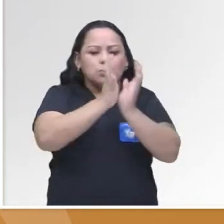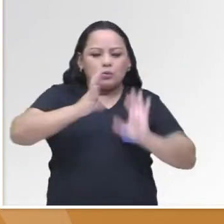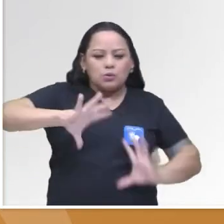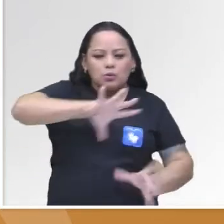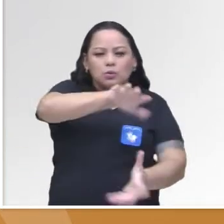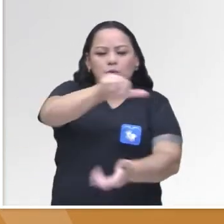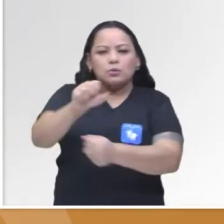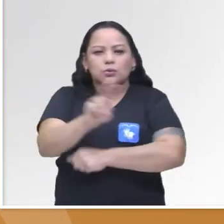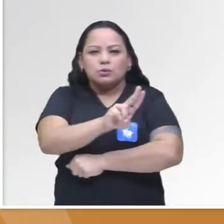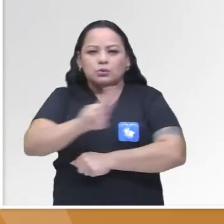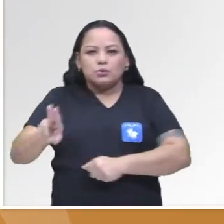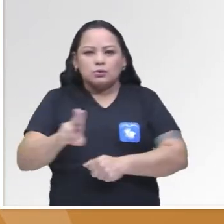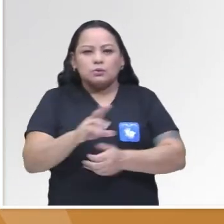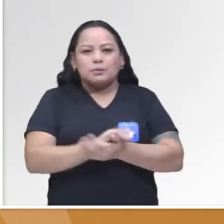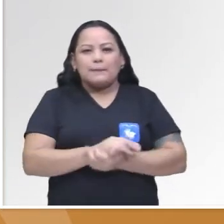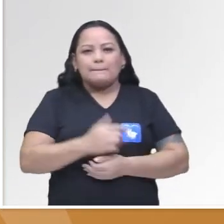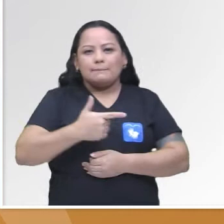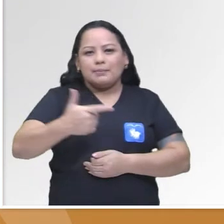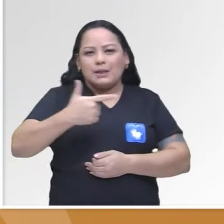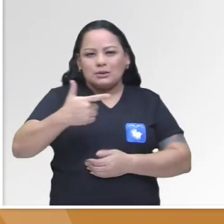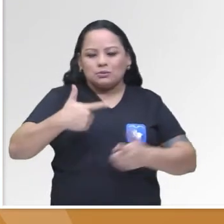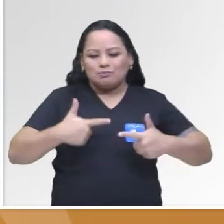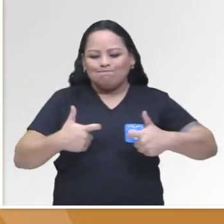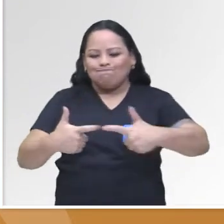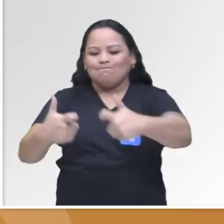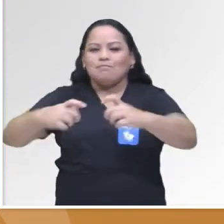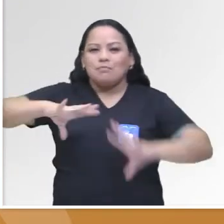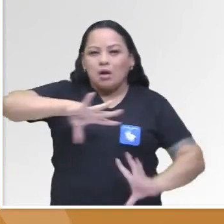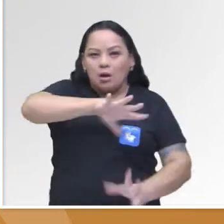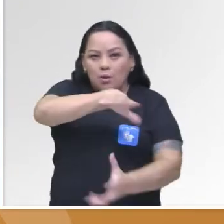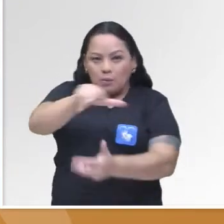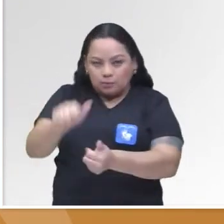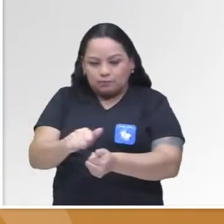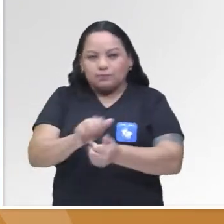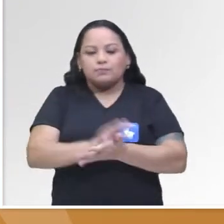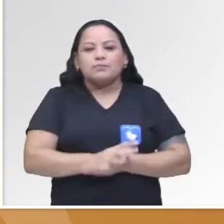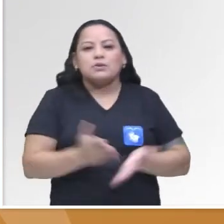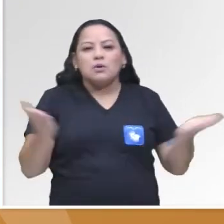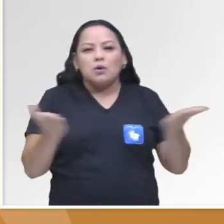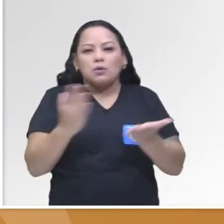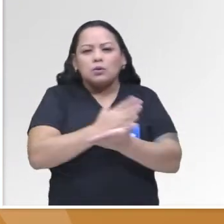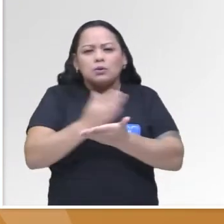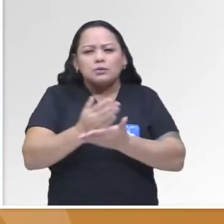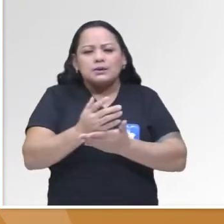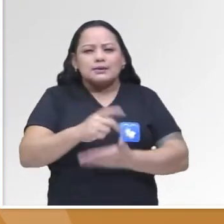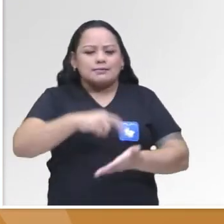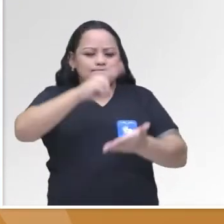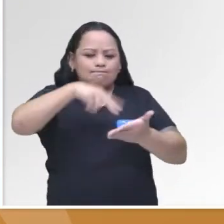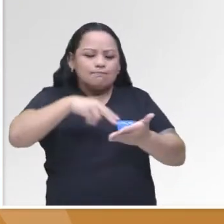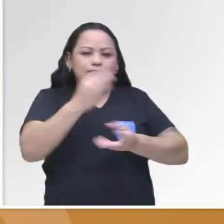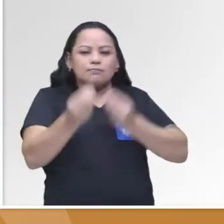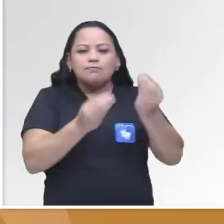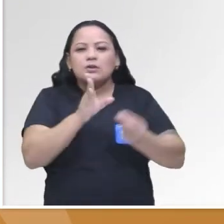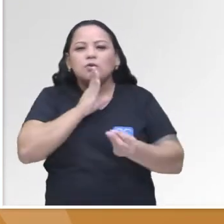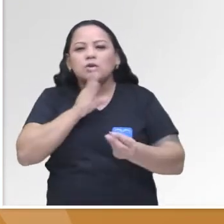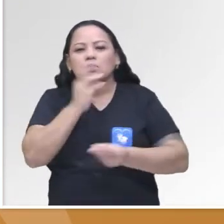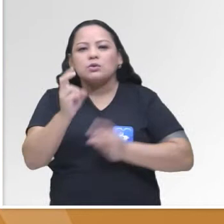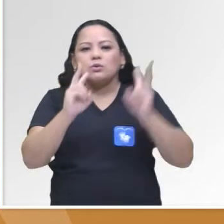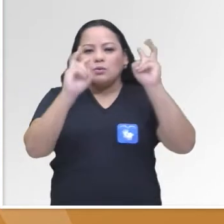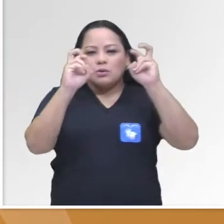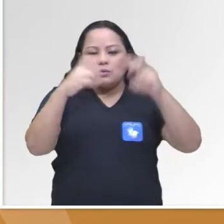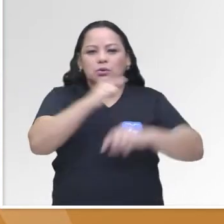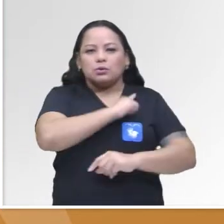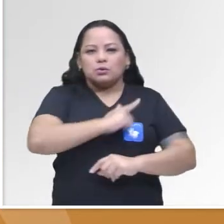chamado de Segunda Guerra Mundial, ok? Então, nós vamos começar analisando um pouco sobre essa questão do